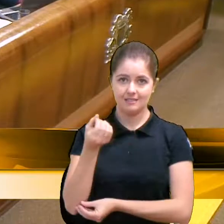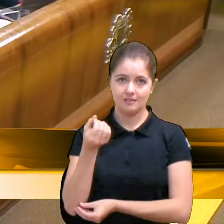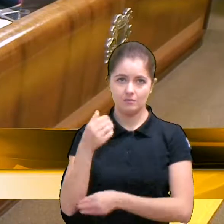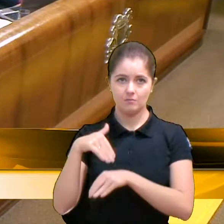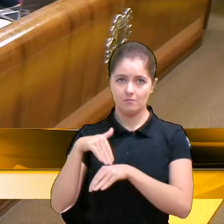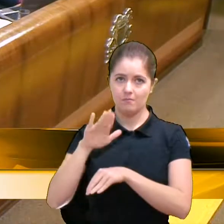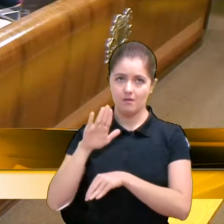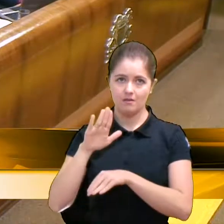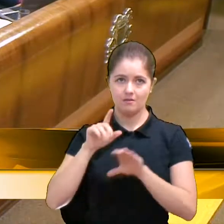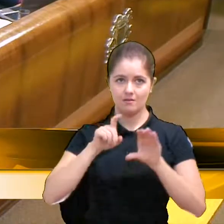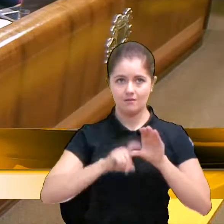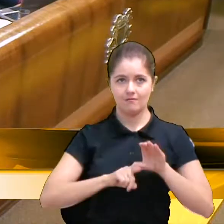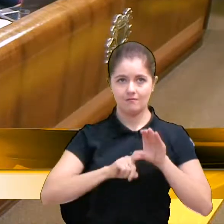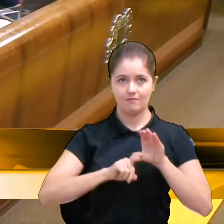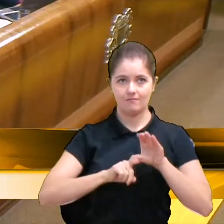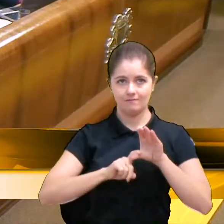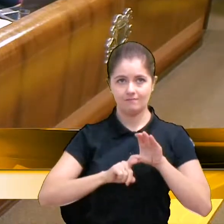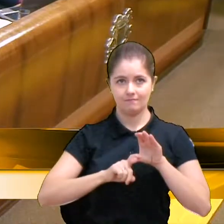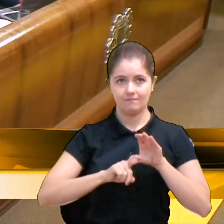município